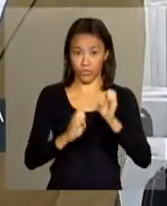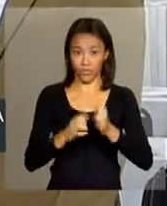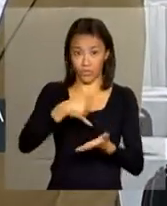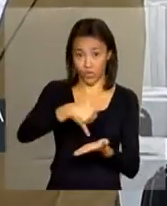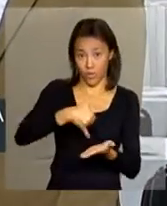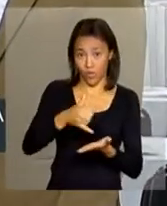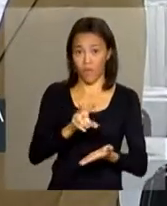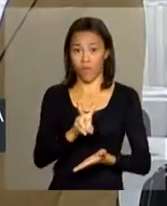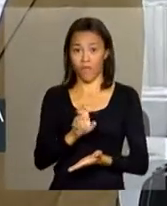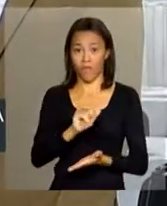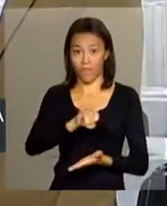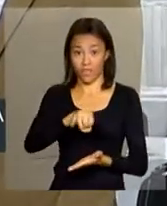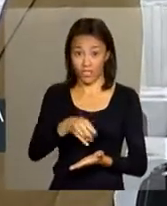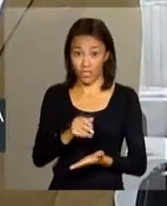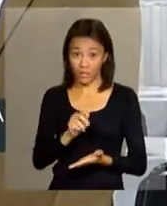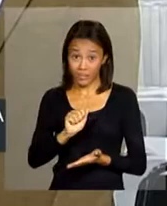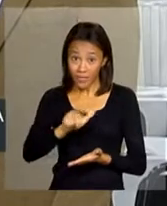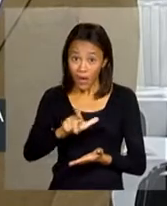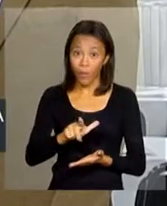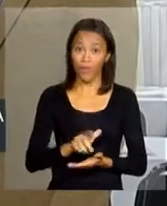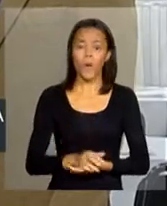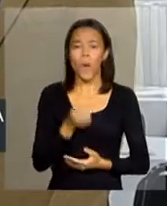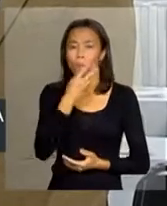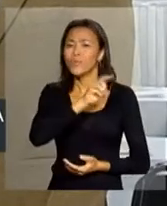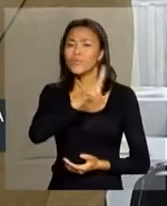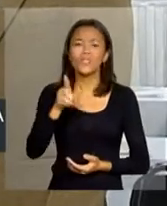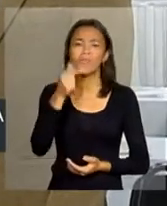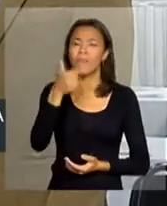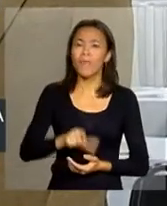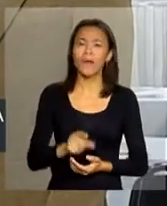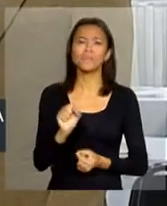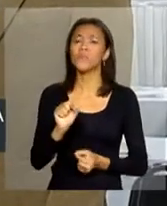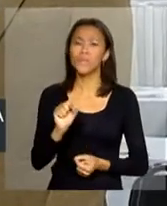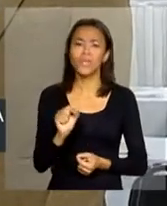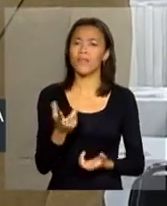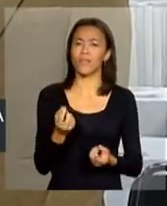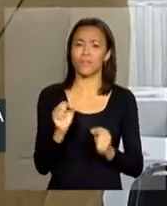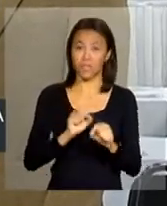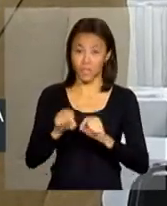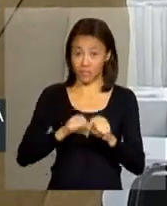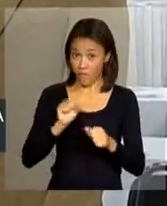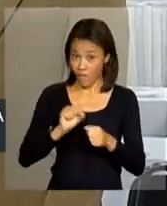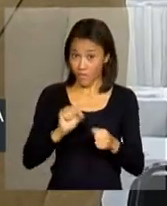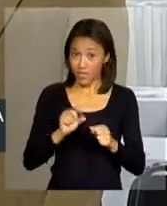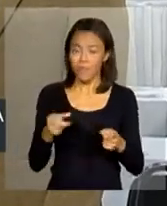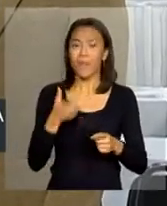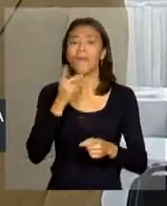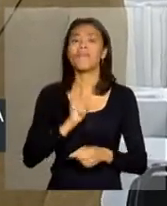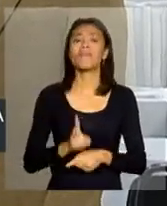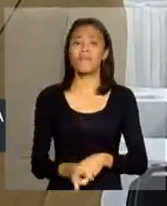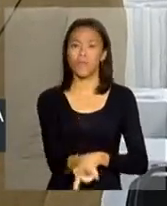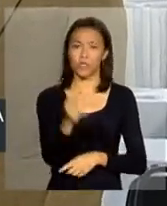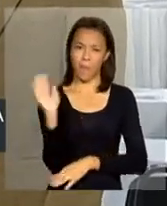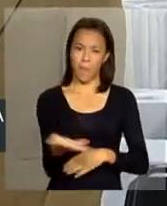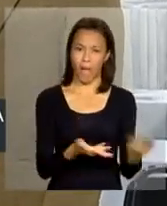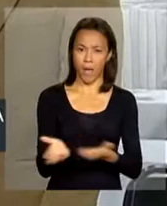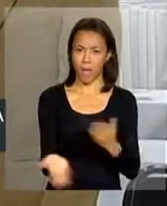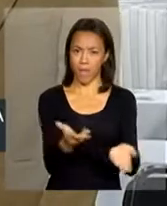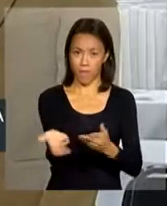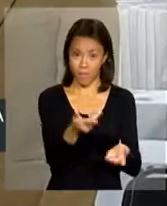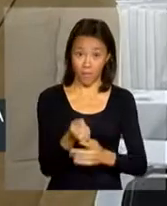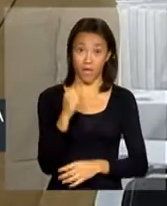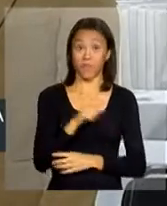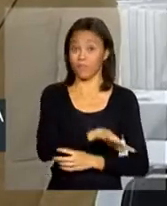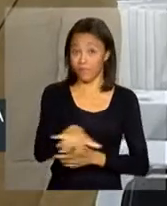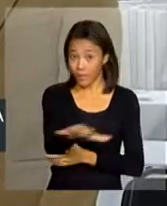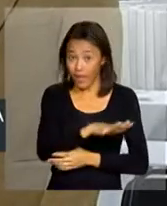vegetais a abov Bernardo bom dia fala pra gente gente que medidas estão previstas para quem continuar desmatando essas áreas do